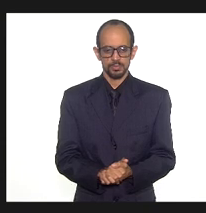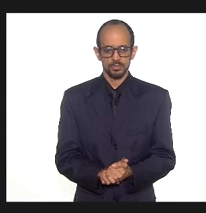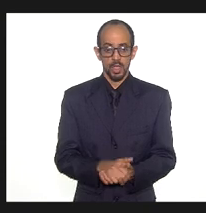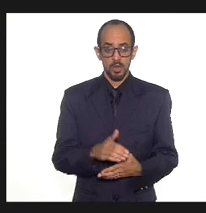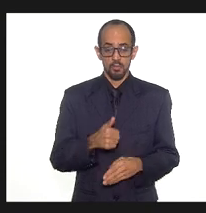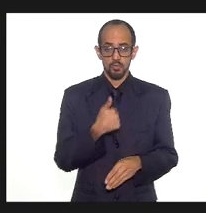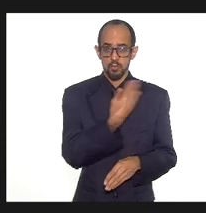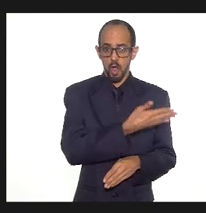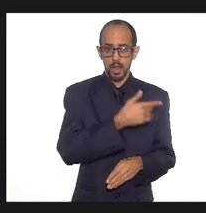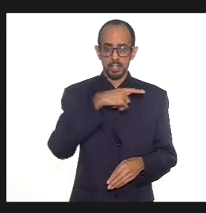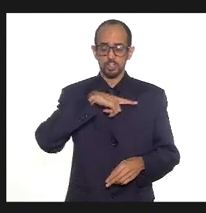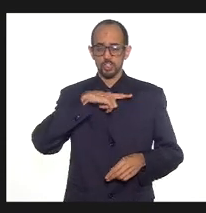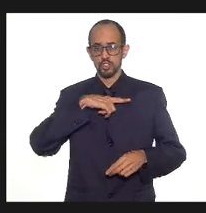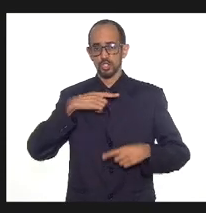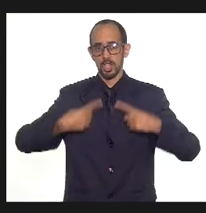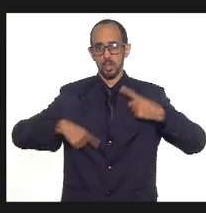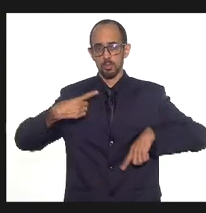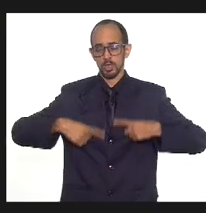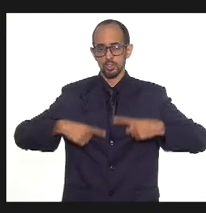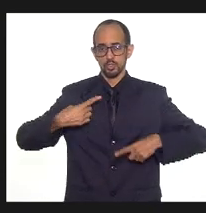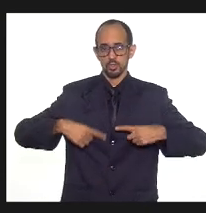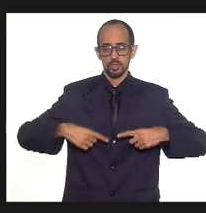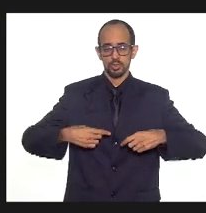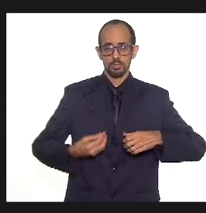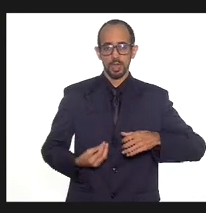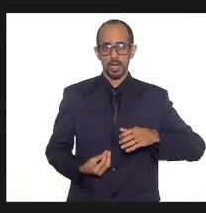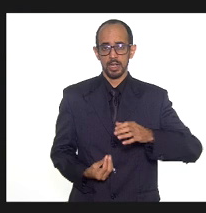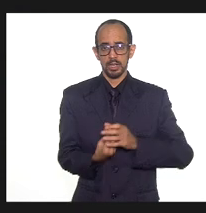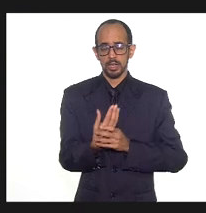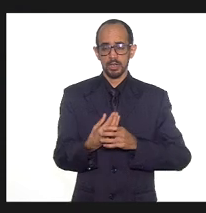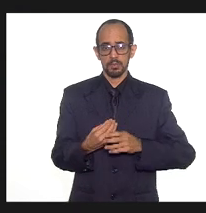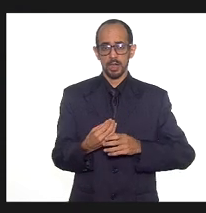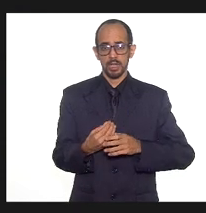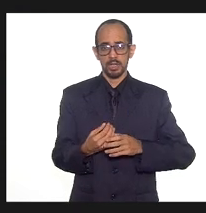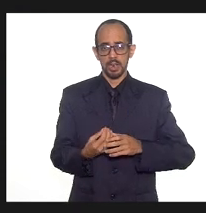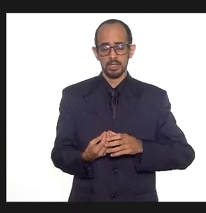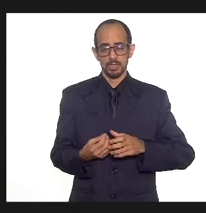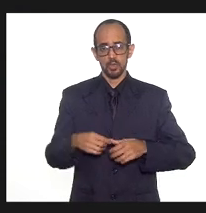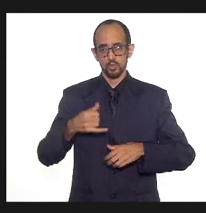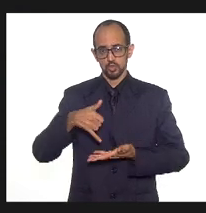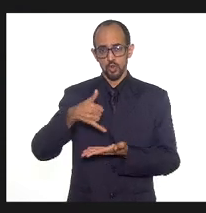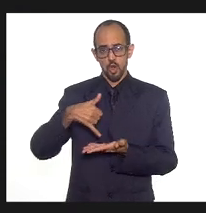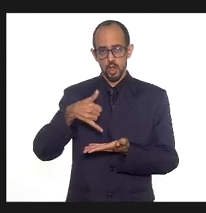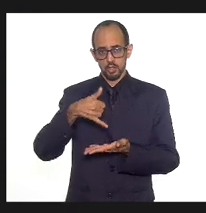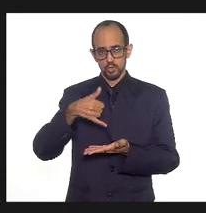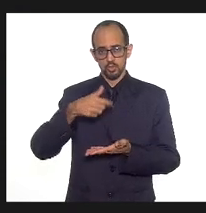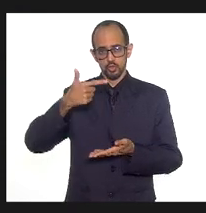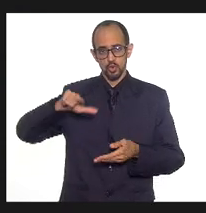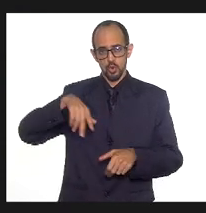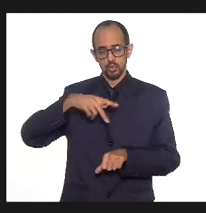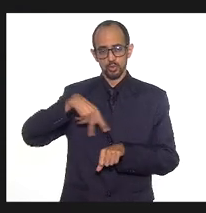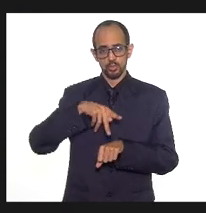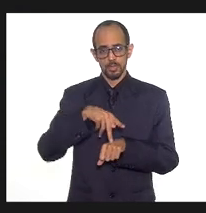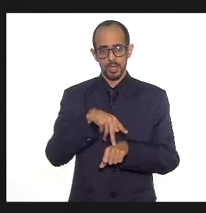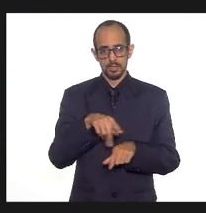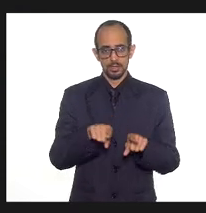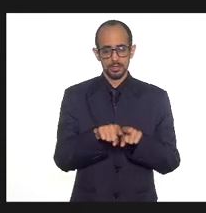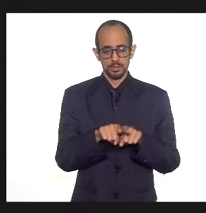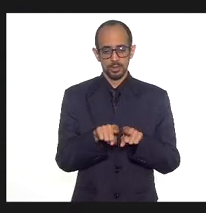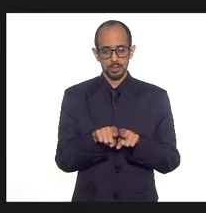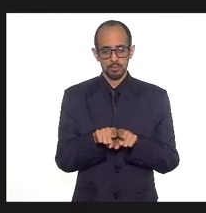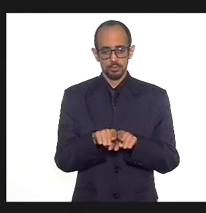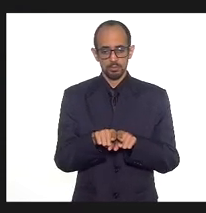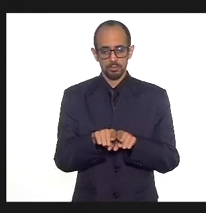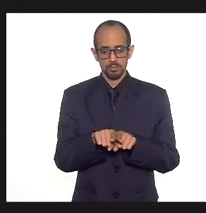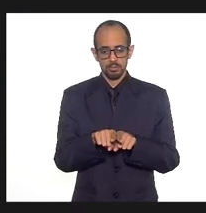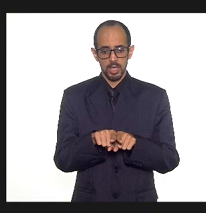competidores também por produção de óleo. Né? Então, a gente tem o México, a gente tem Guiana, a gente tem outros países que estão abrindo mercado, que estão fazendo suas